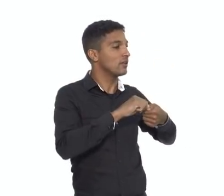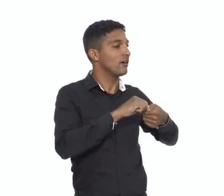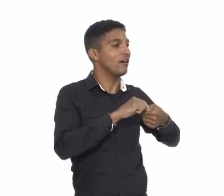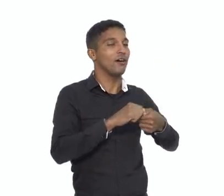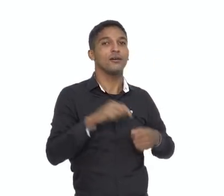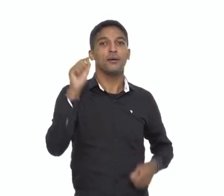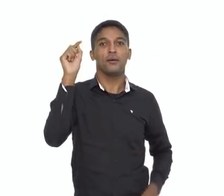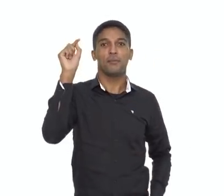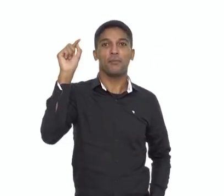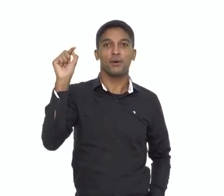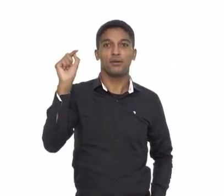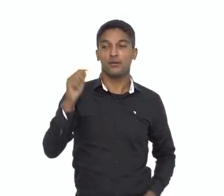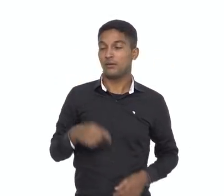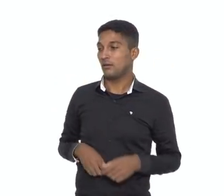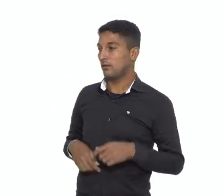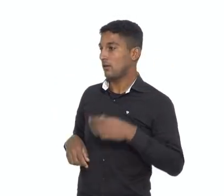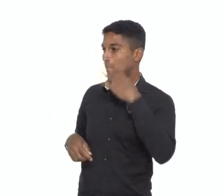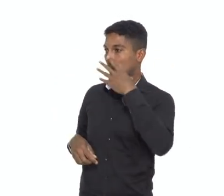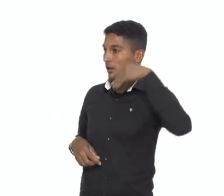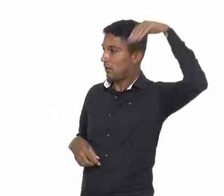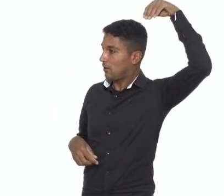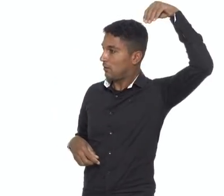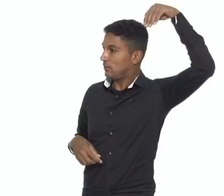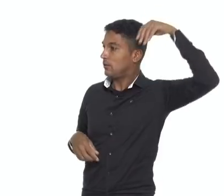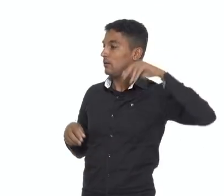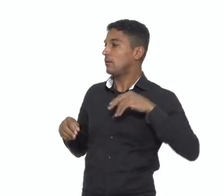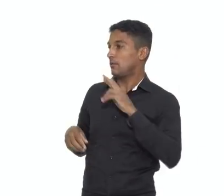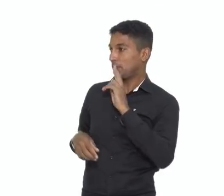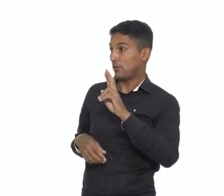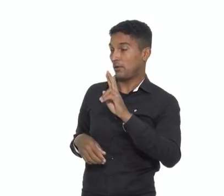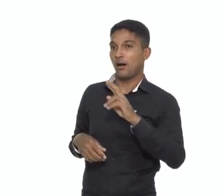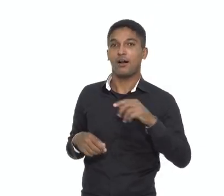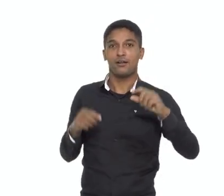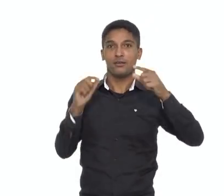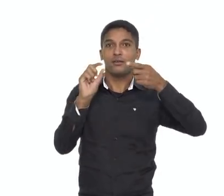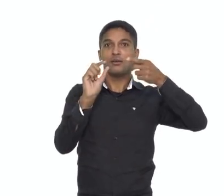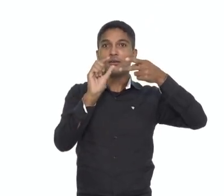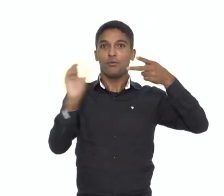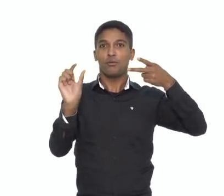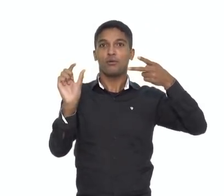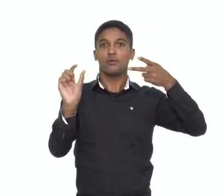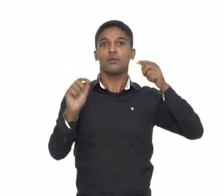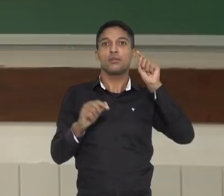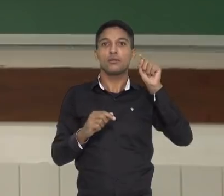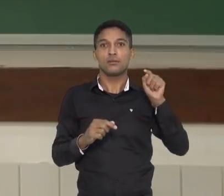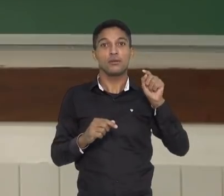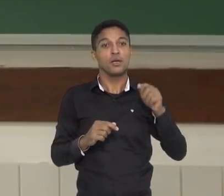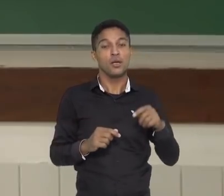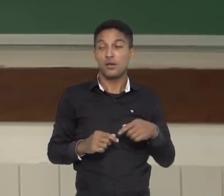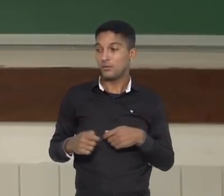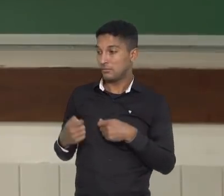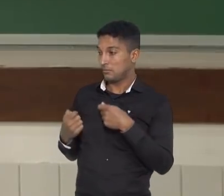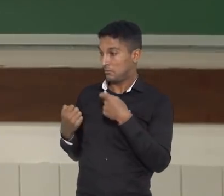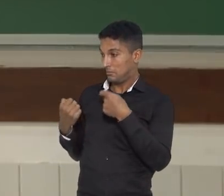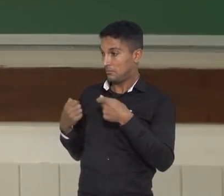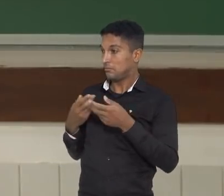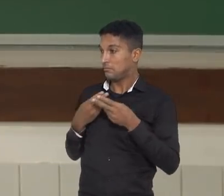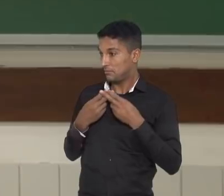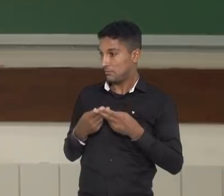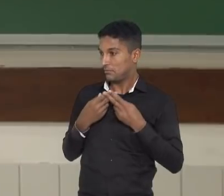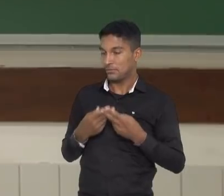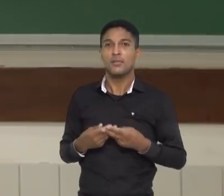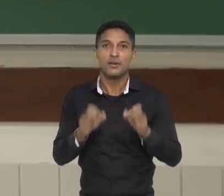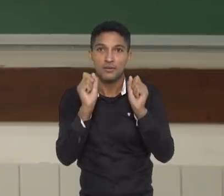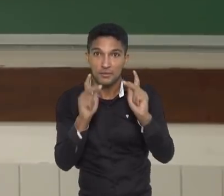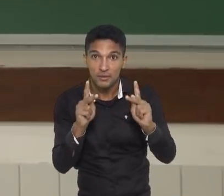A raposa respondeu, 2 pontos, é preciso ser paciente. Ok? Mais um